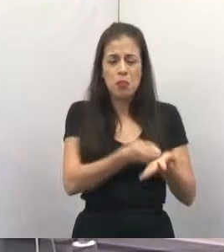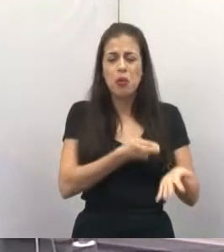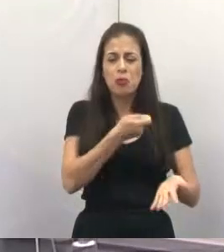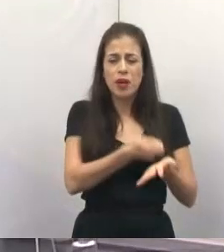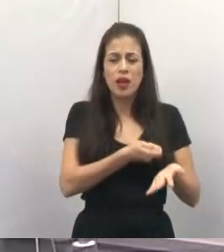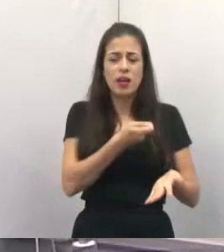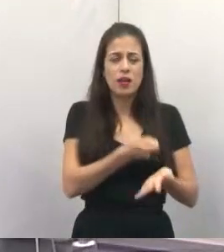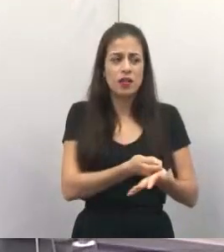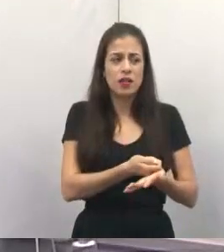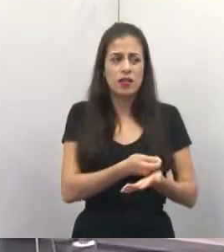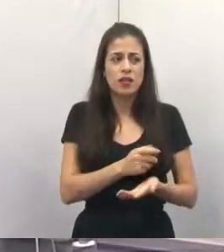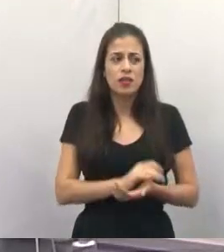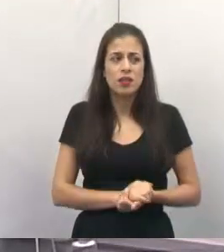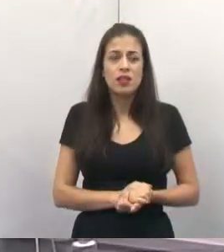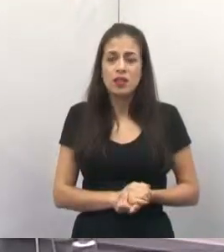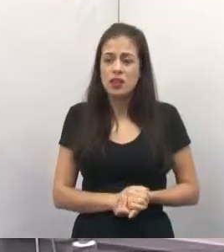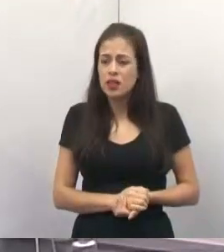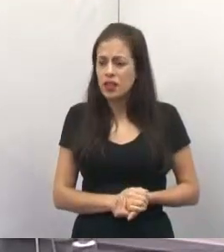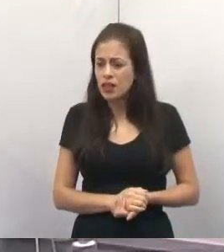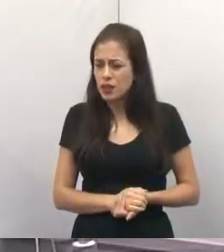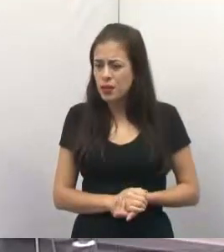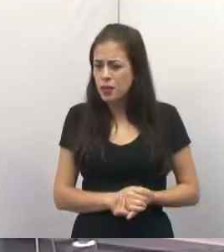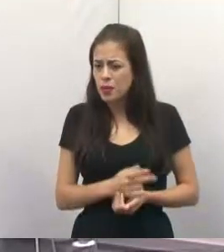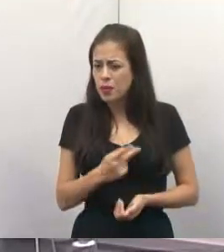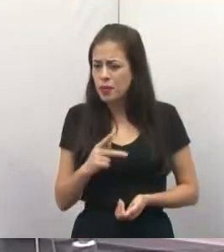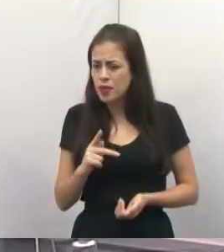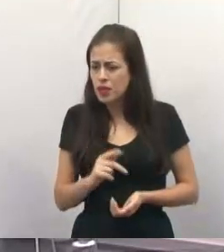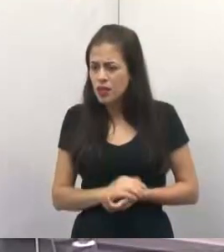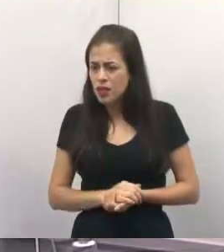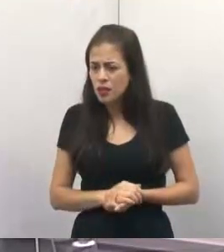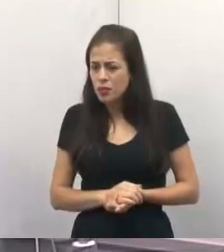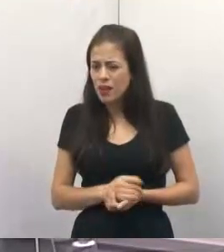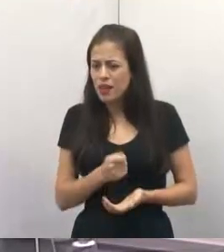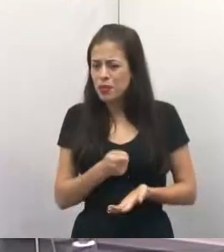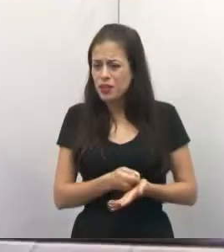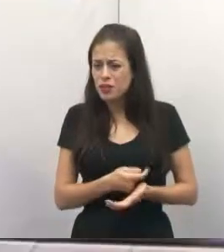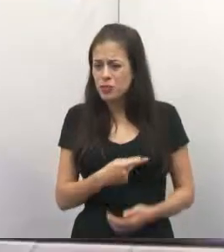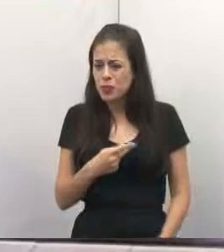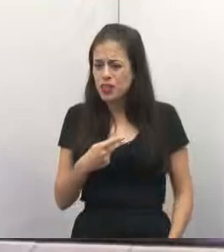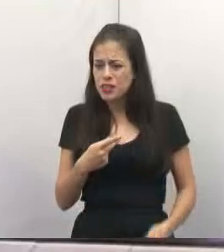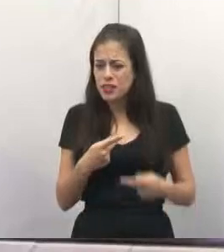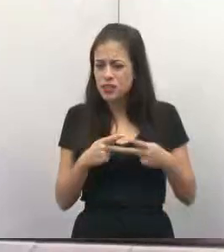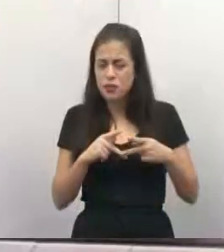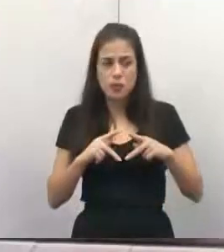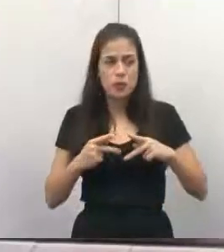débito, crédito e sistema de pagamento instantâneo PIX e da outras providências.